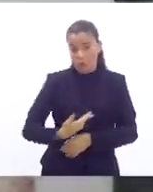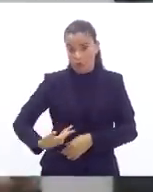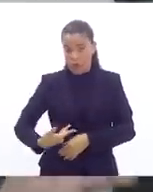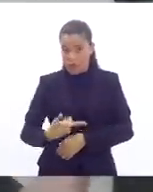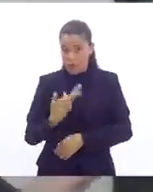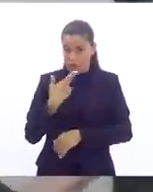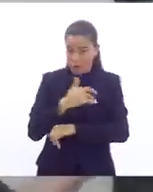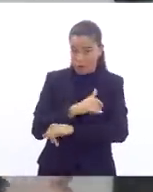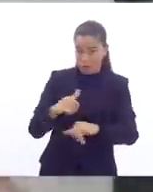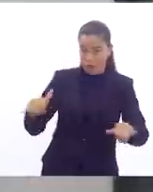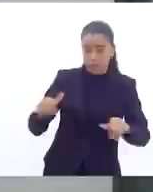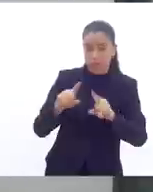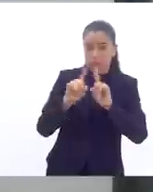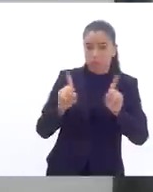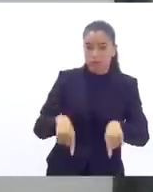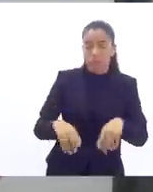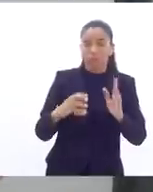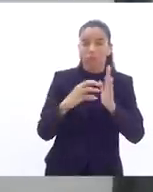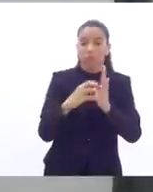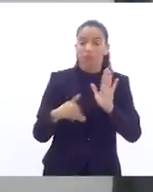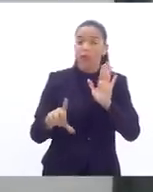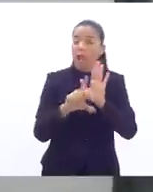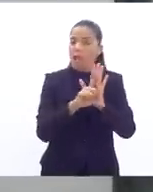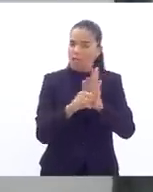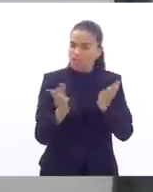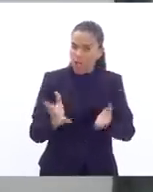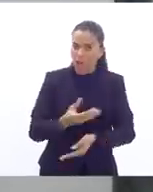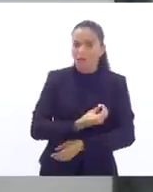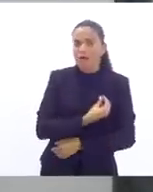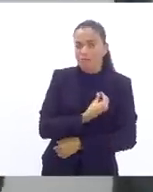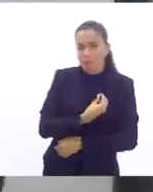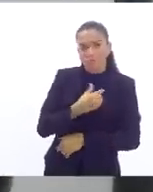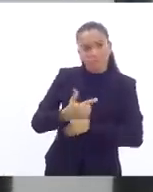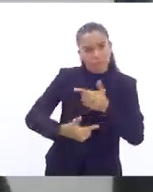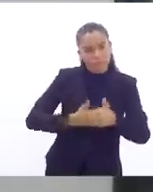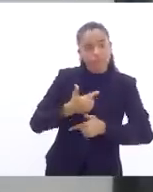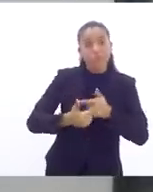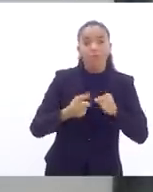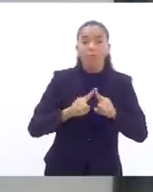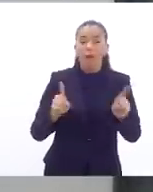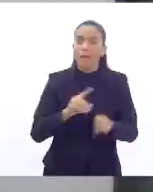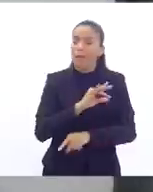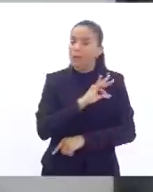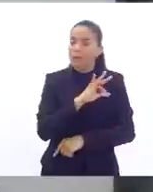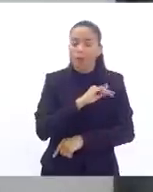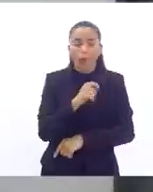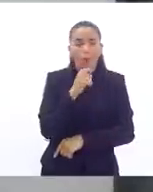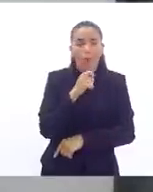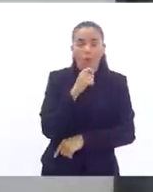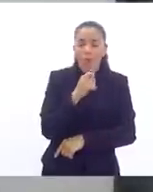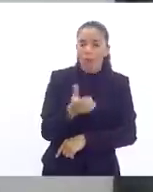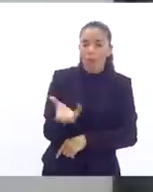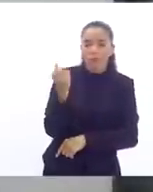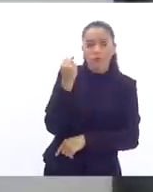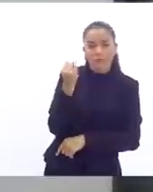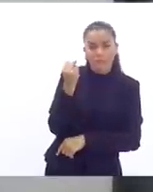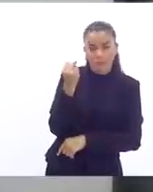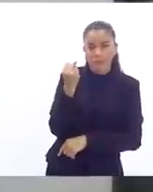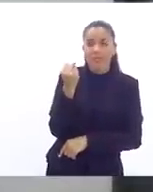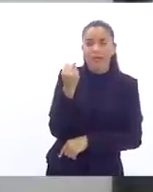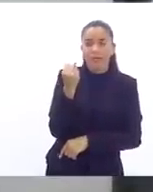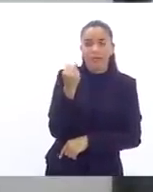os servidores juntamente com alerj a lei está em vigor mas muitos dos nossos policiais não conseguem de fato